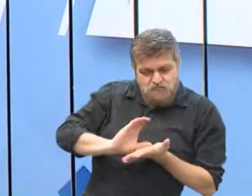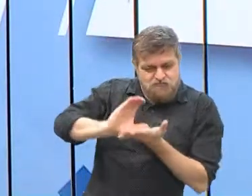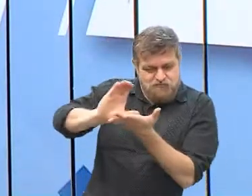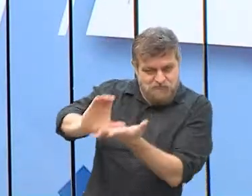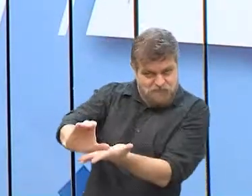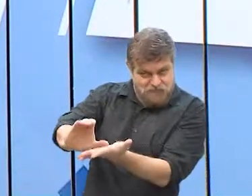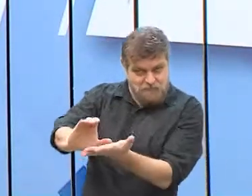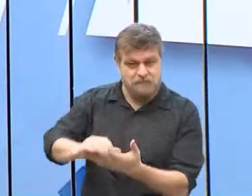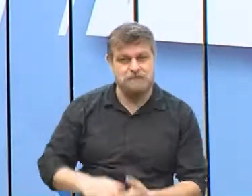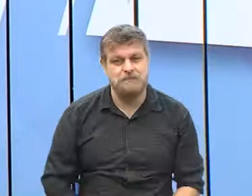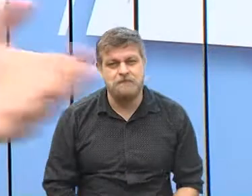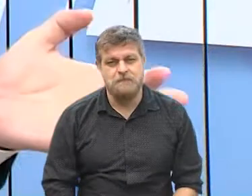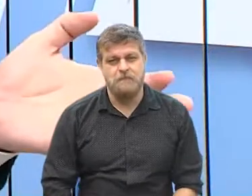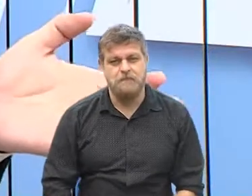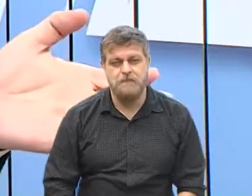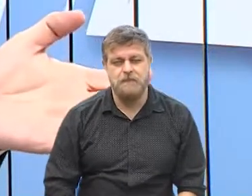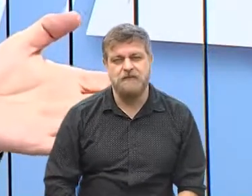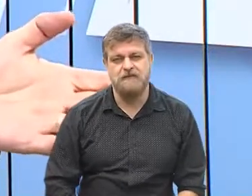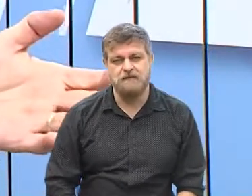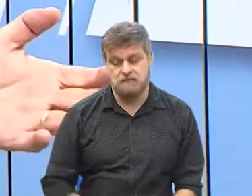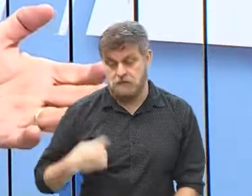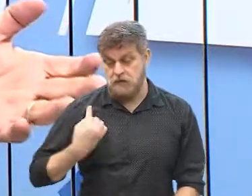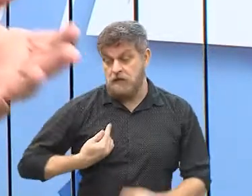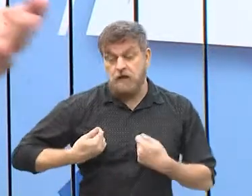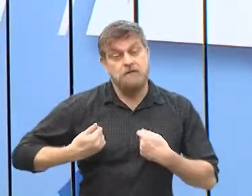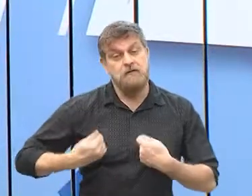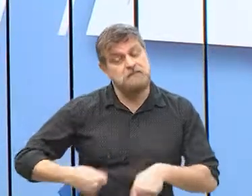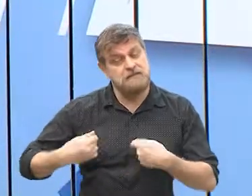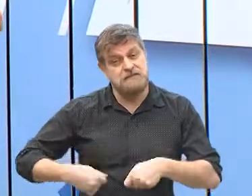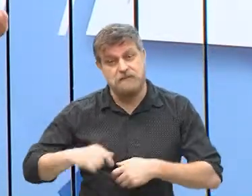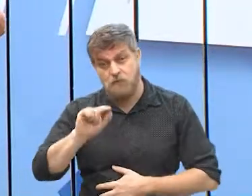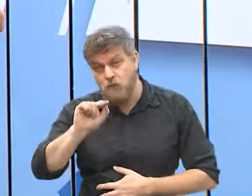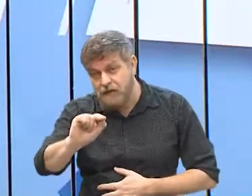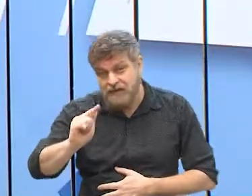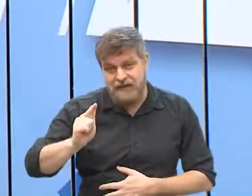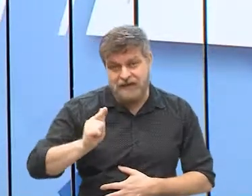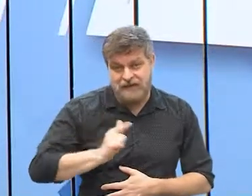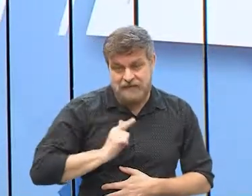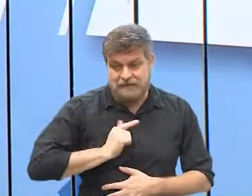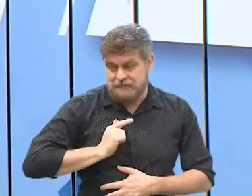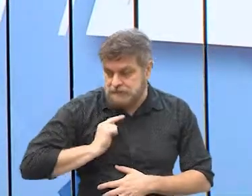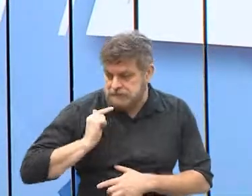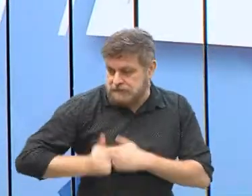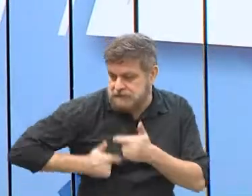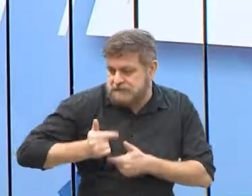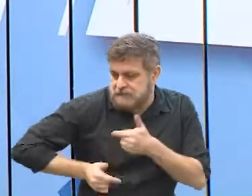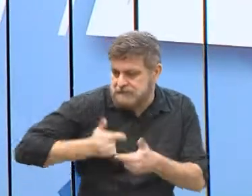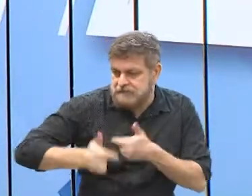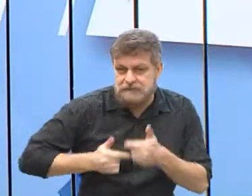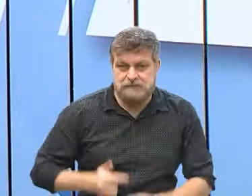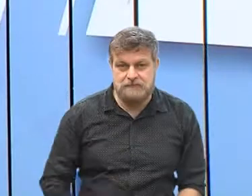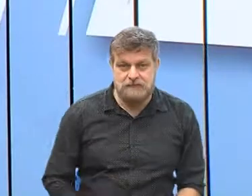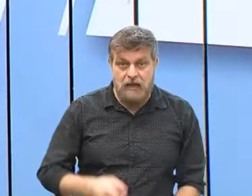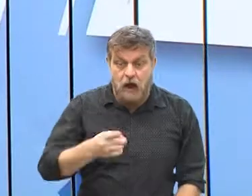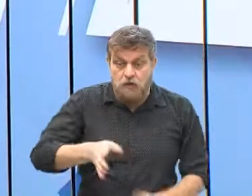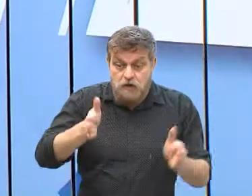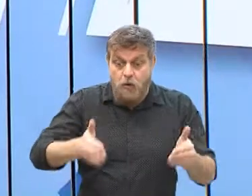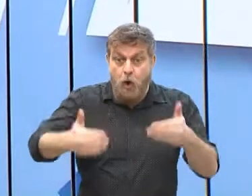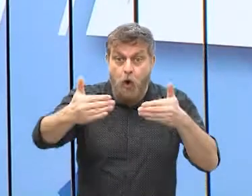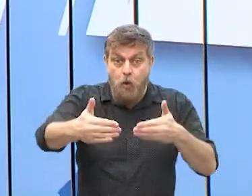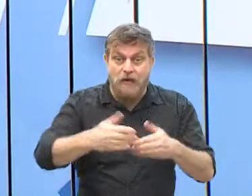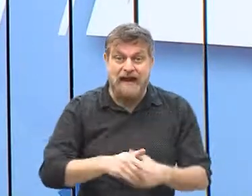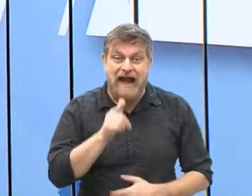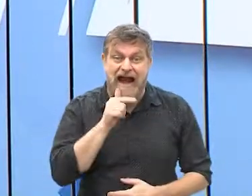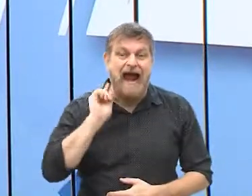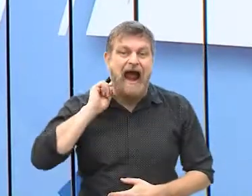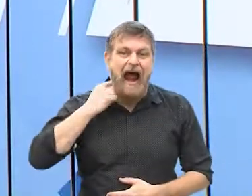né? Nós devemos entrar em operação a última estação de tratamento de